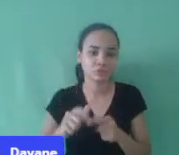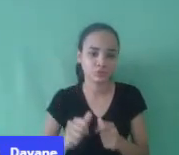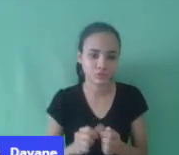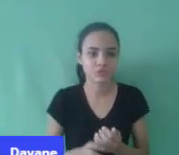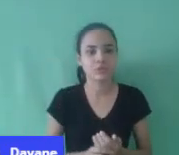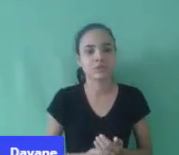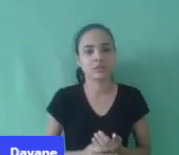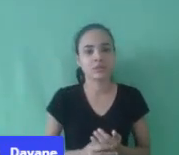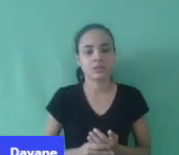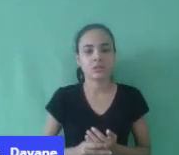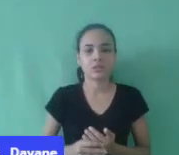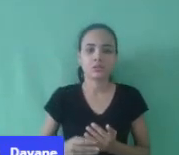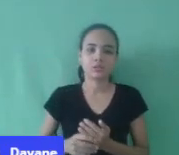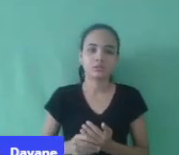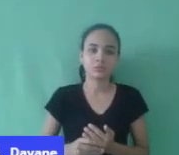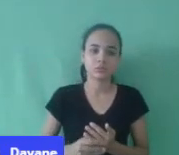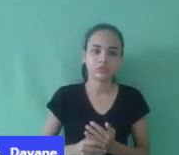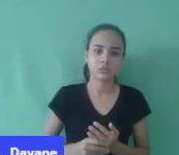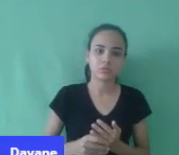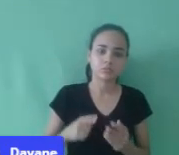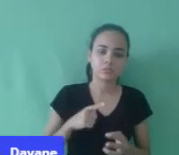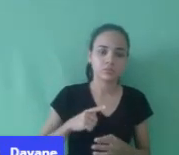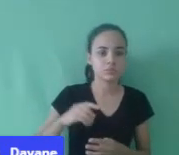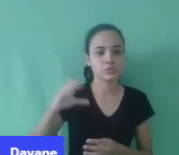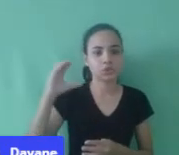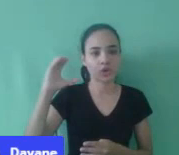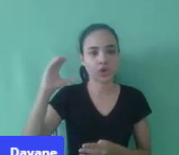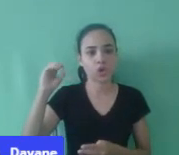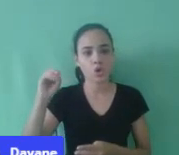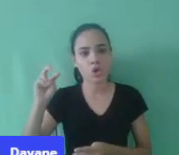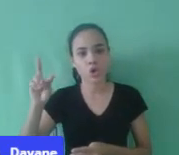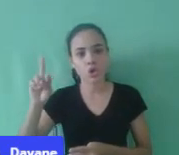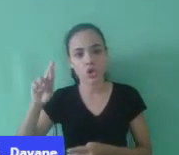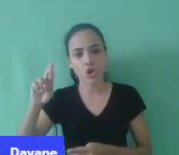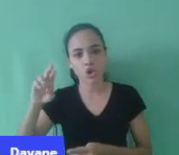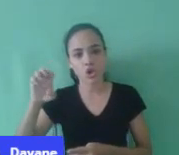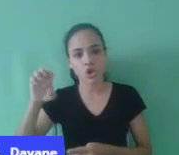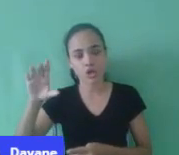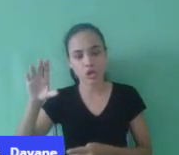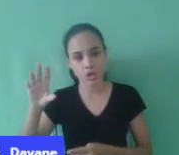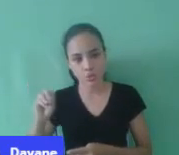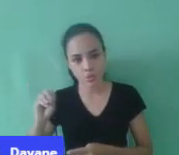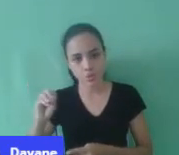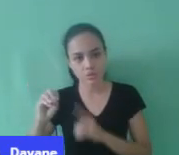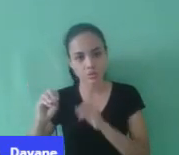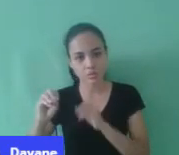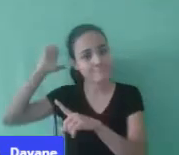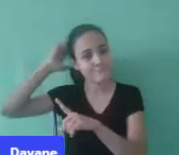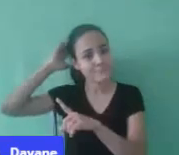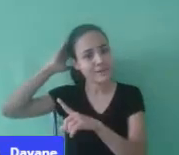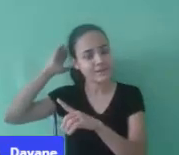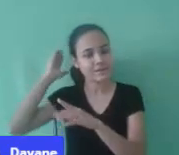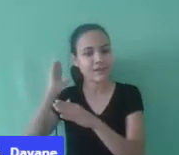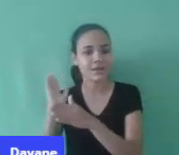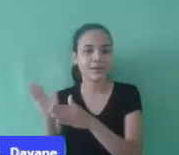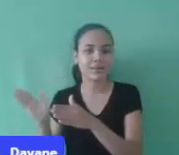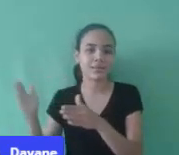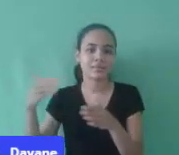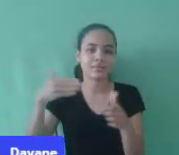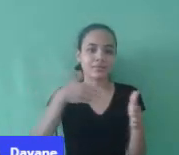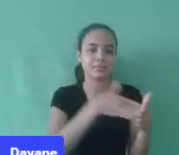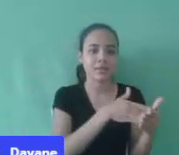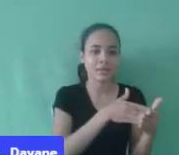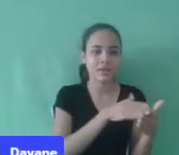estar fora da bacia do Paraná, adentrando na bacia do Paraguai. Então, lembrando, quando você vai explicar essa